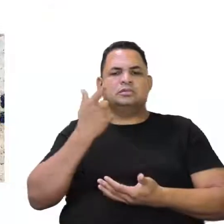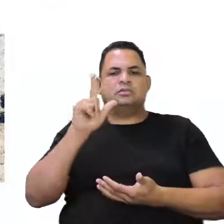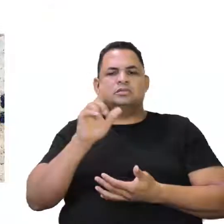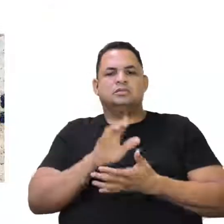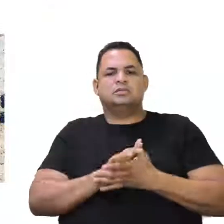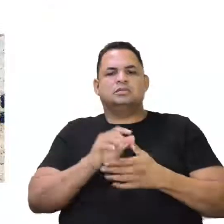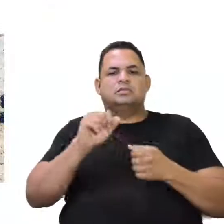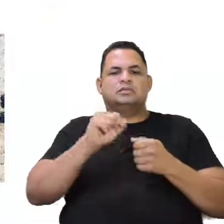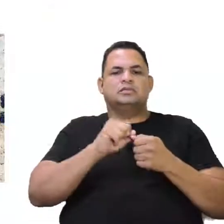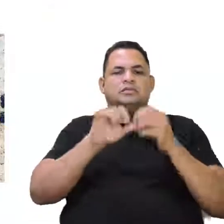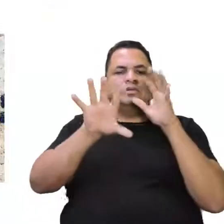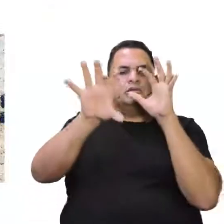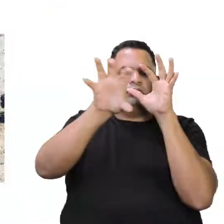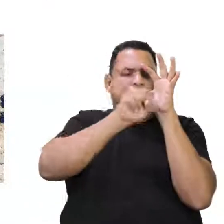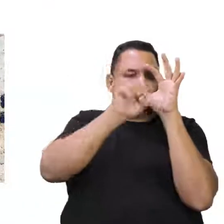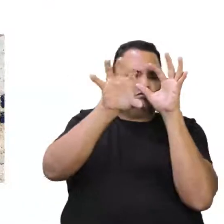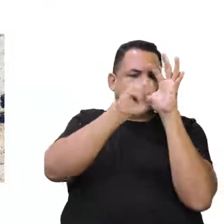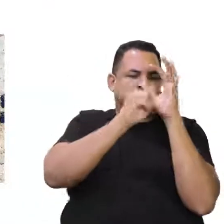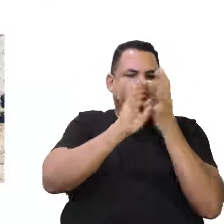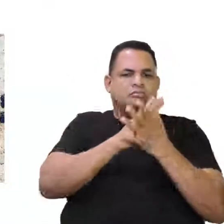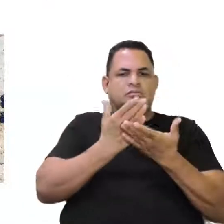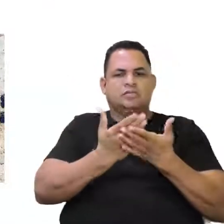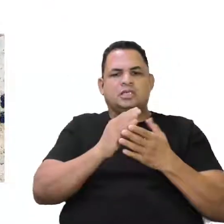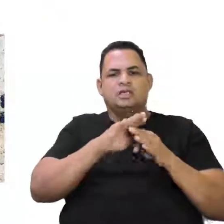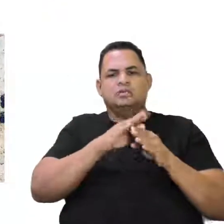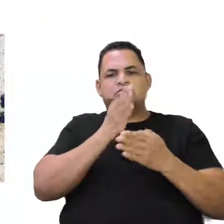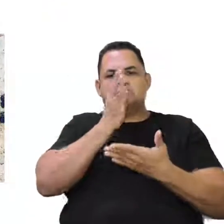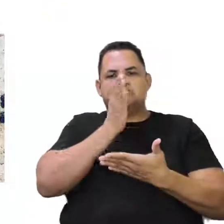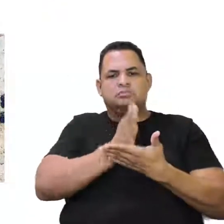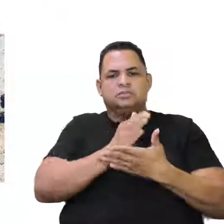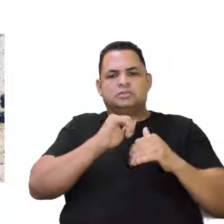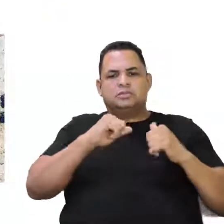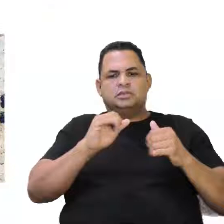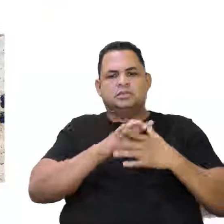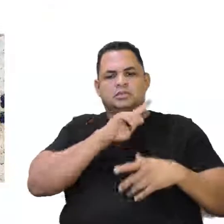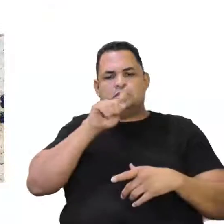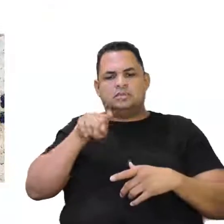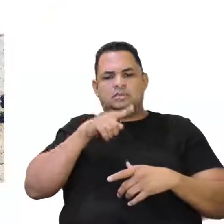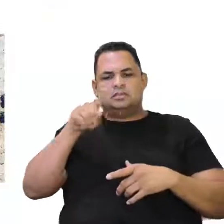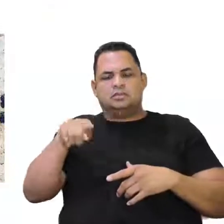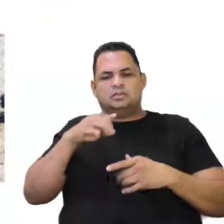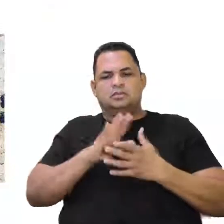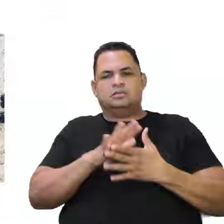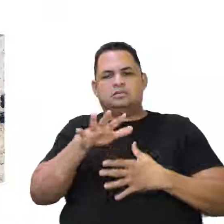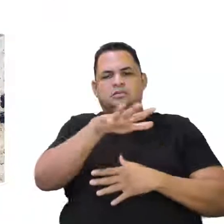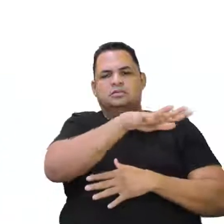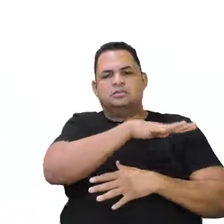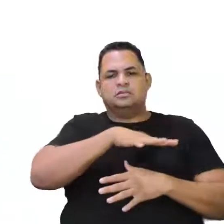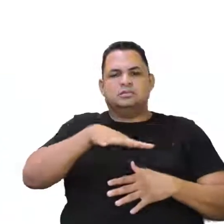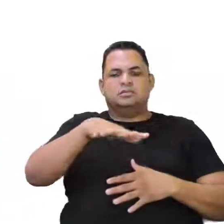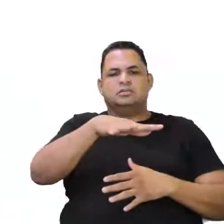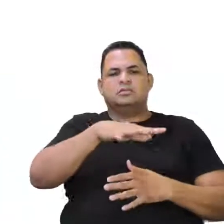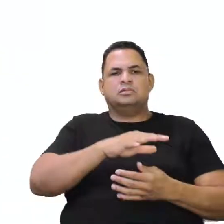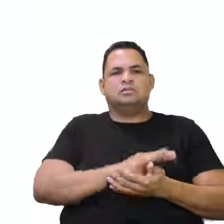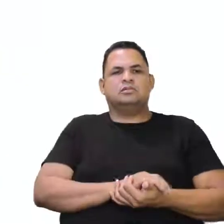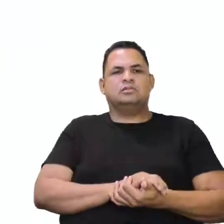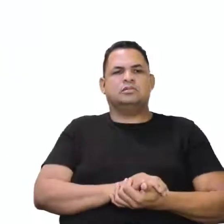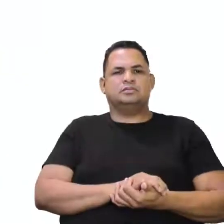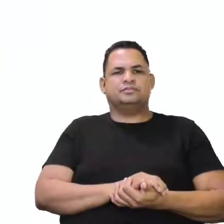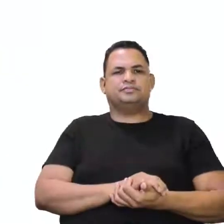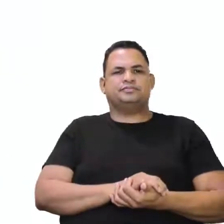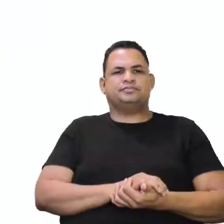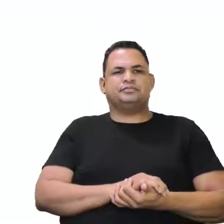realizar fotossíntese, e aí você tem uma quebra na cadeia todinha desse ambiente, tá? Vamos